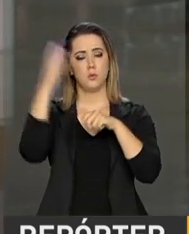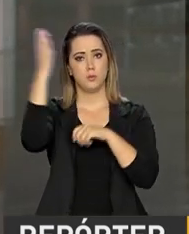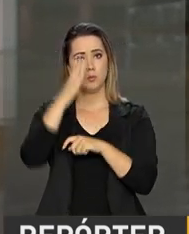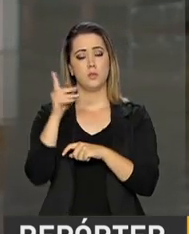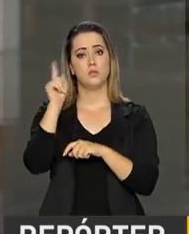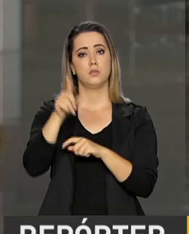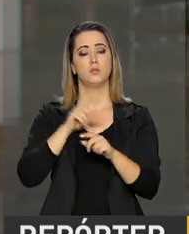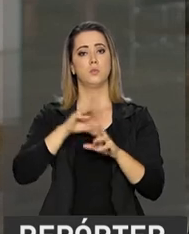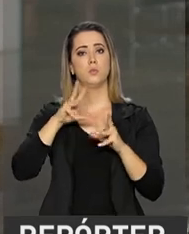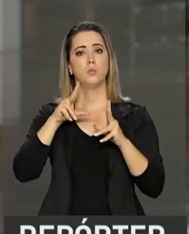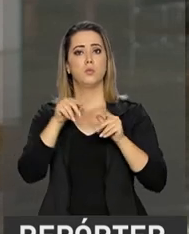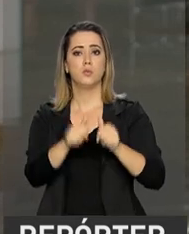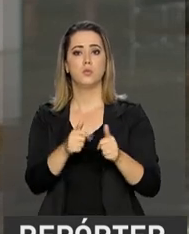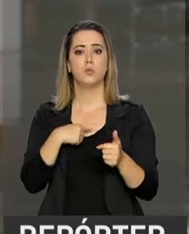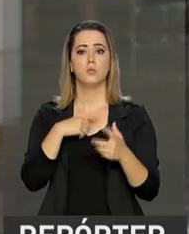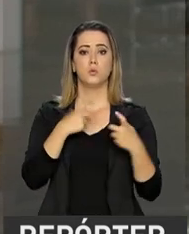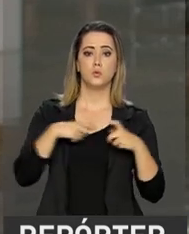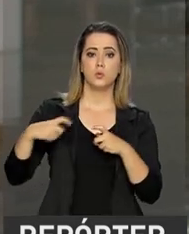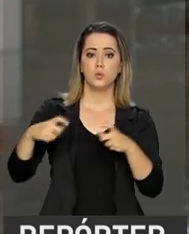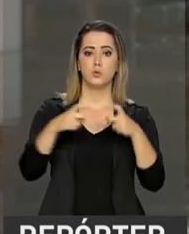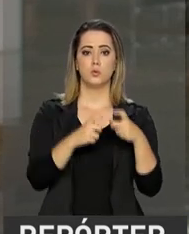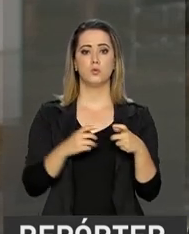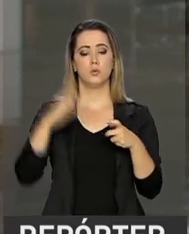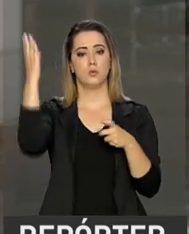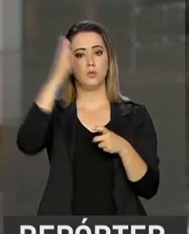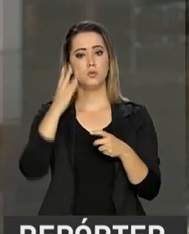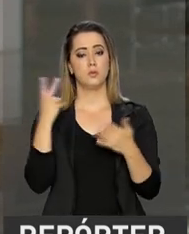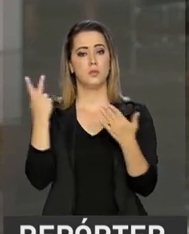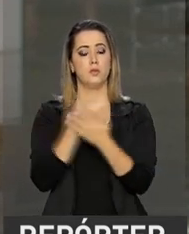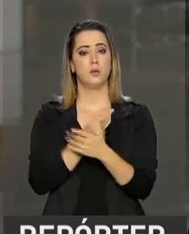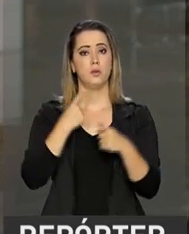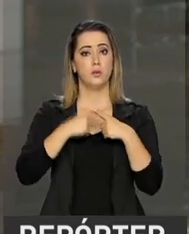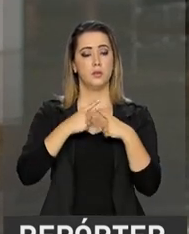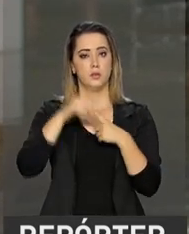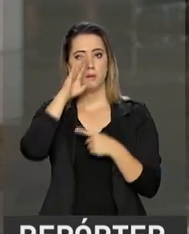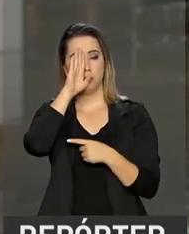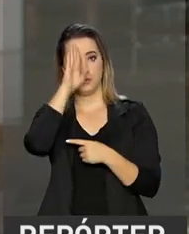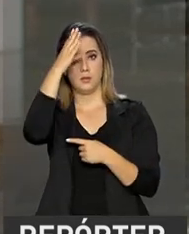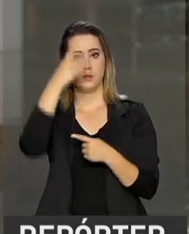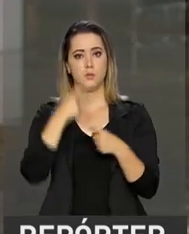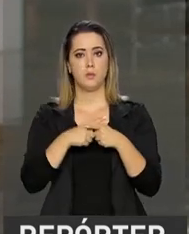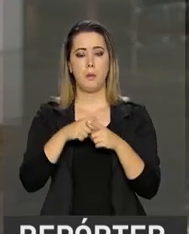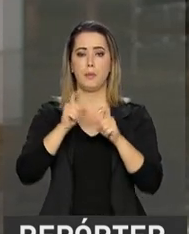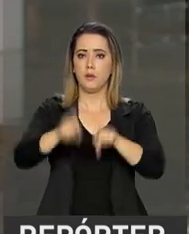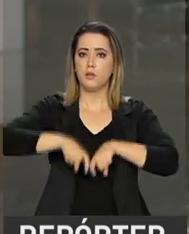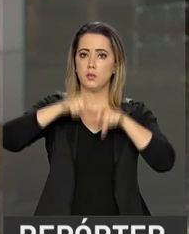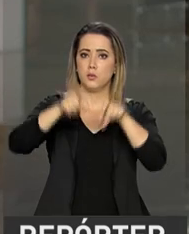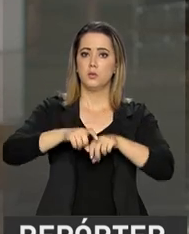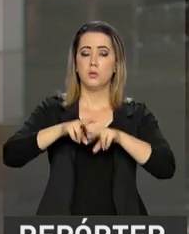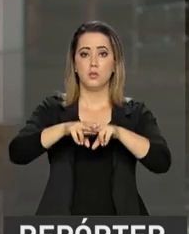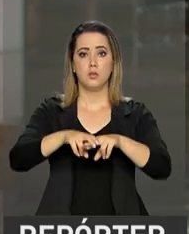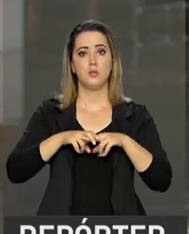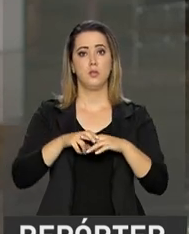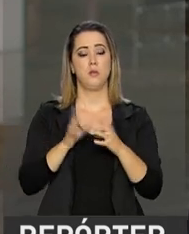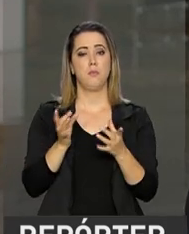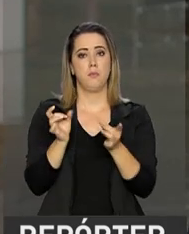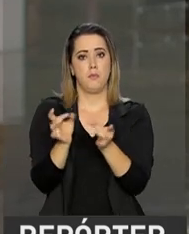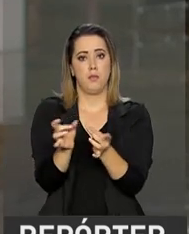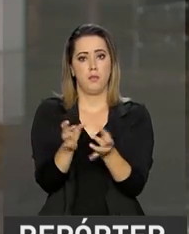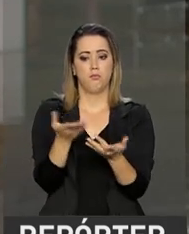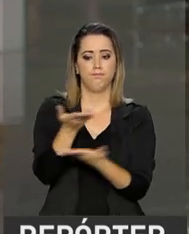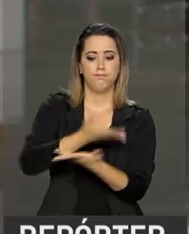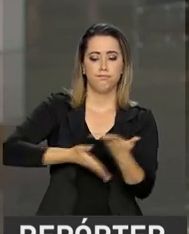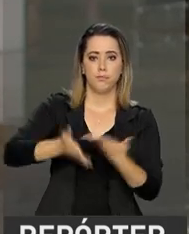por todas as regiões brasileiras se dá principalmente pela agricultura e pelo comércio varejista